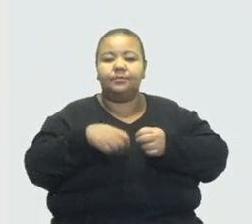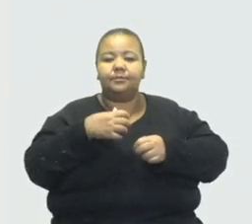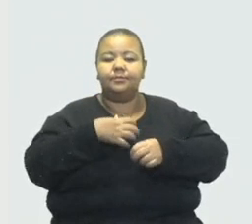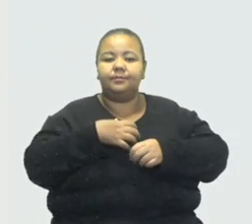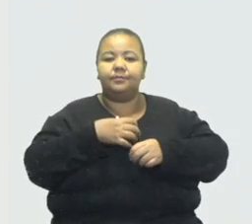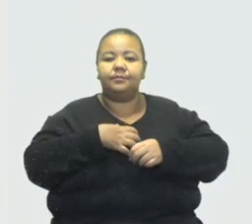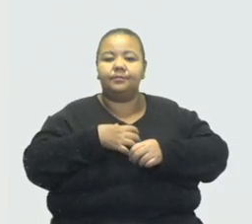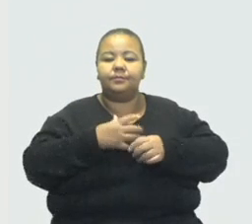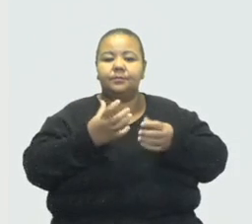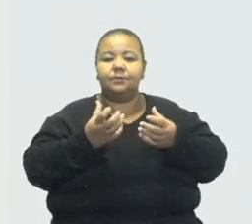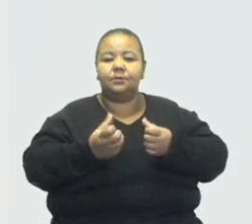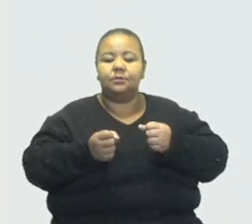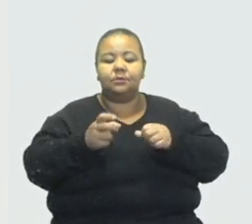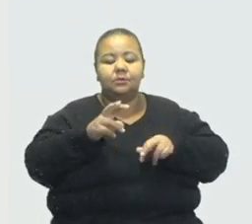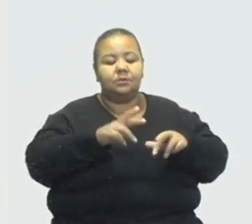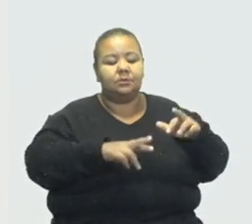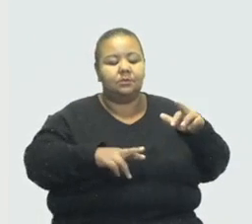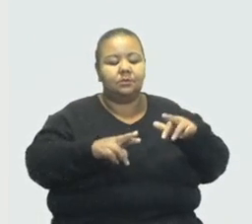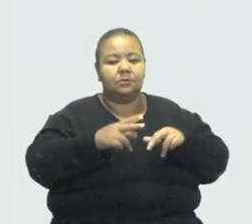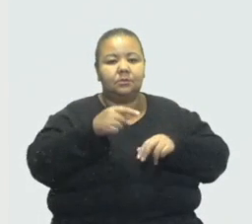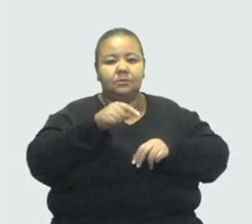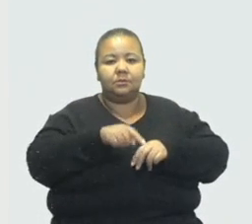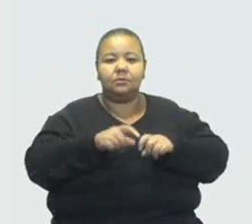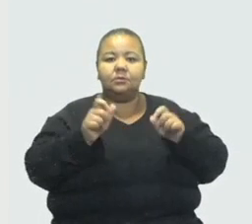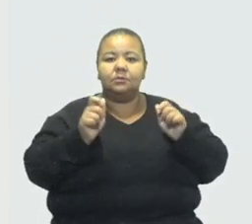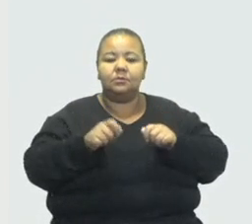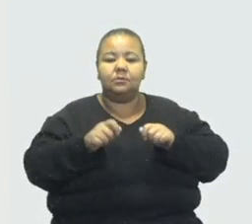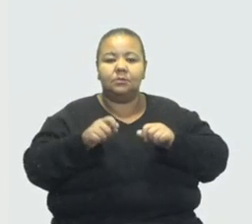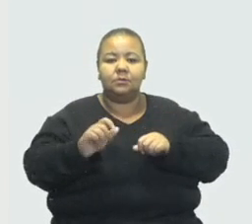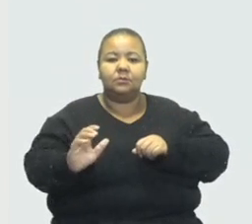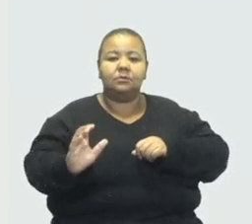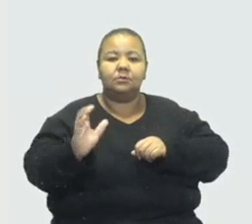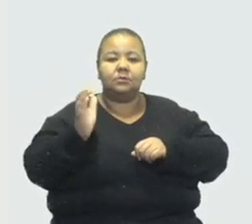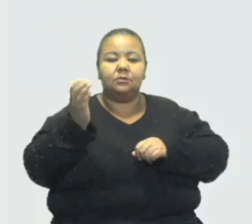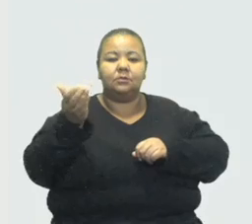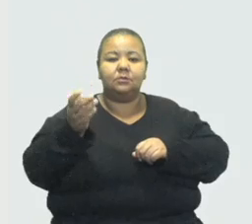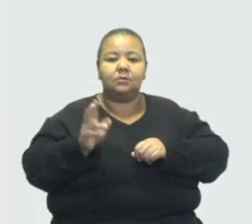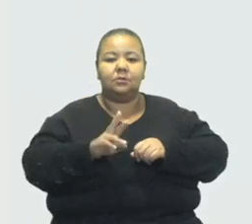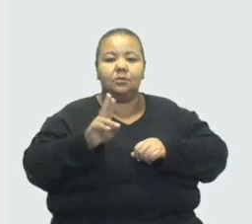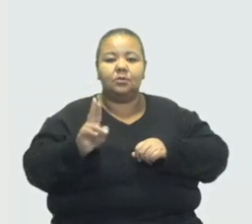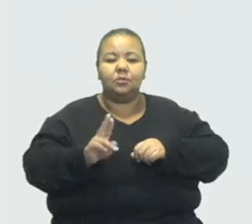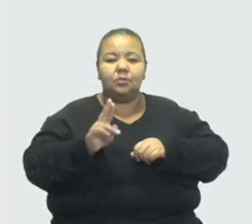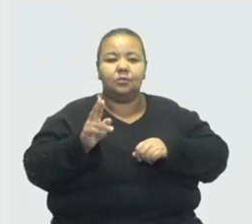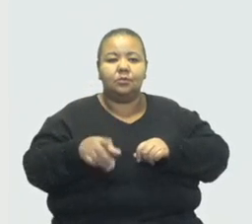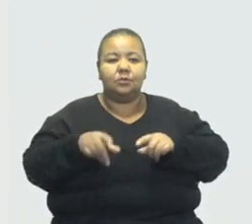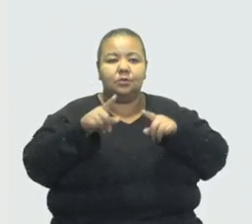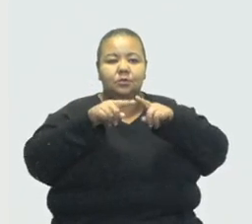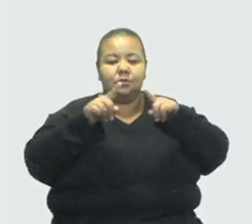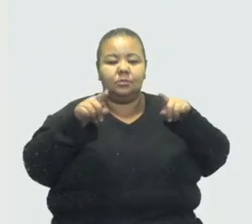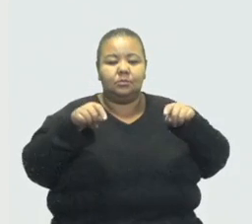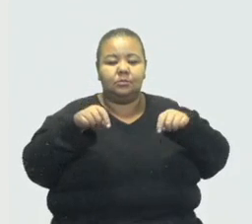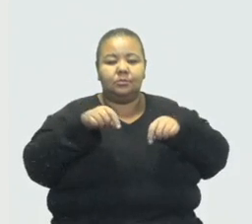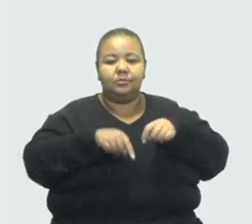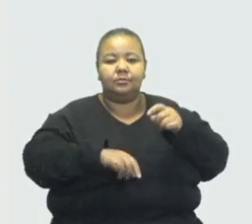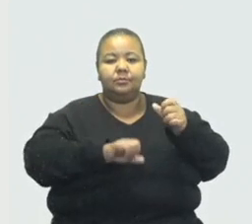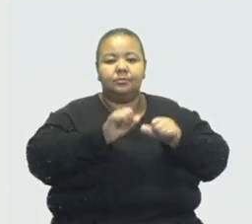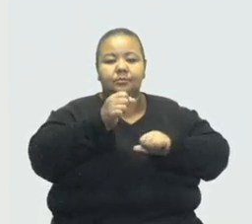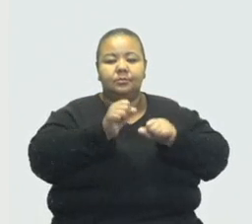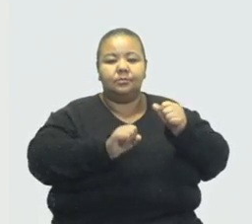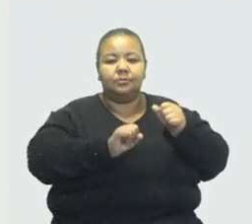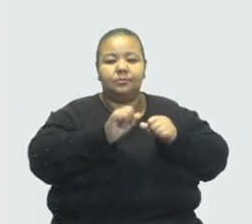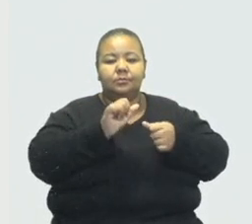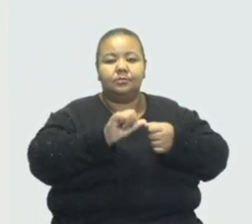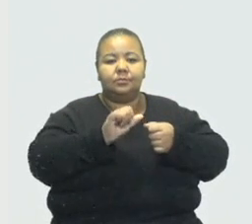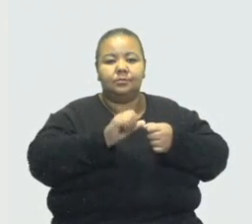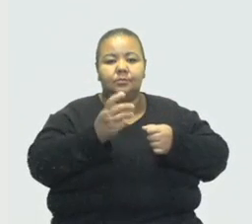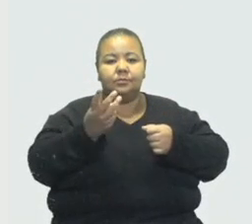nós vamos analisar essa situação que pode acontecer o uso de matrizes. Uma indústria fabrica 3 tipos de